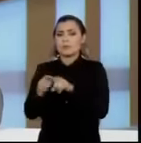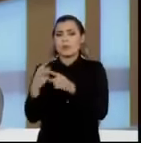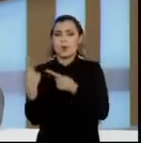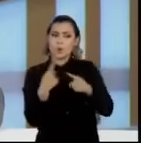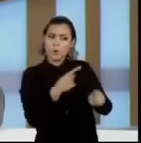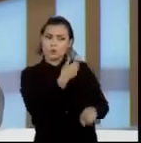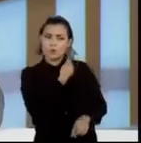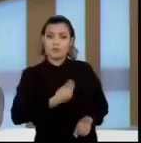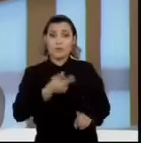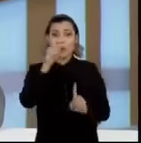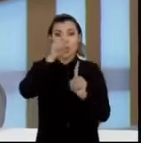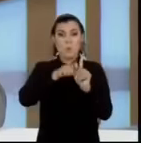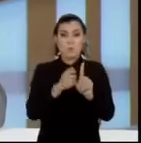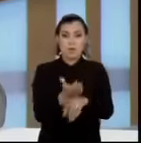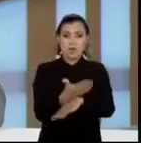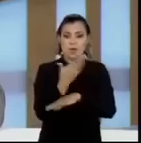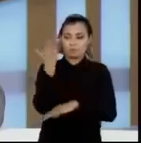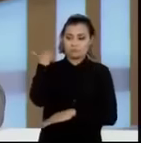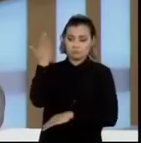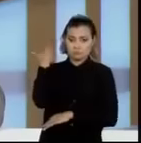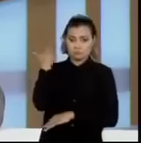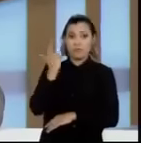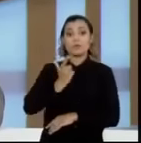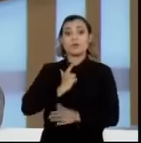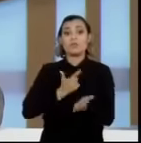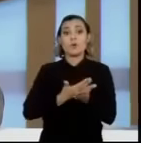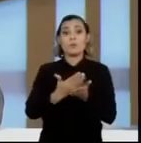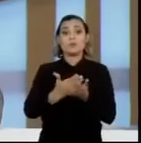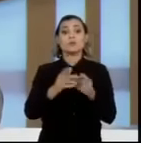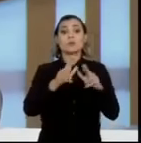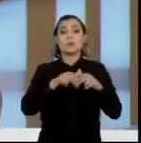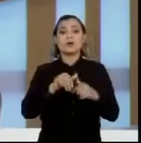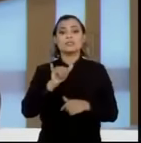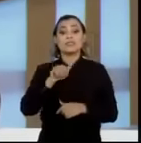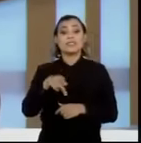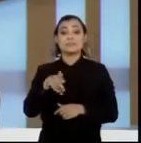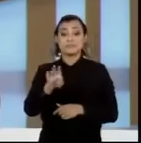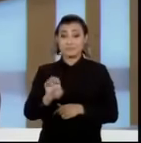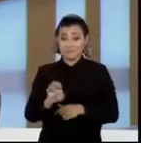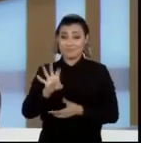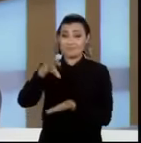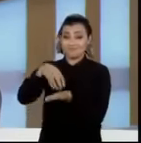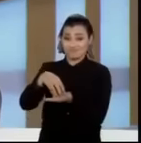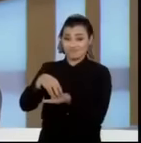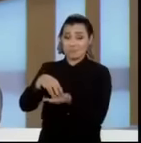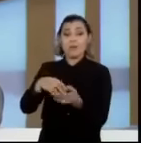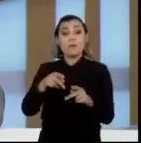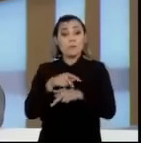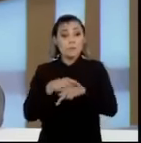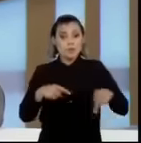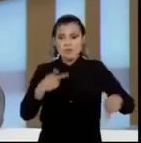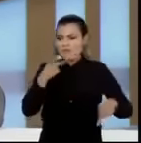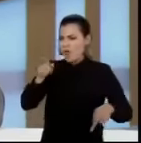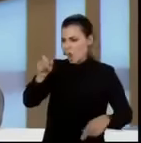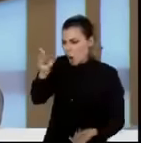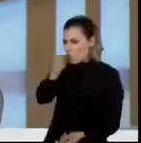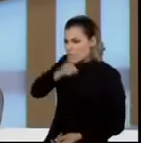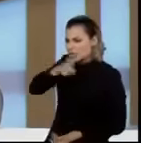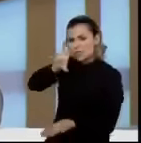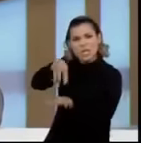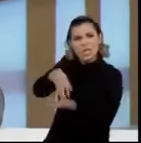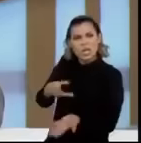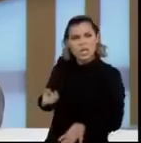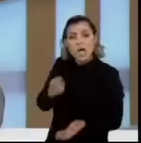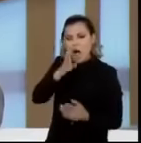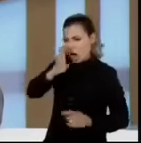pelo menos um mês antes, quando começou a crise com o INPE. O presidente da República chamou os dados de mentirosos, acusou o